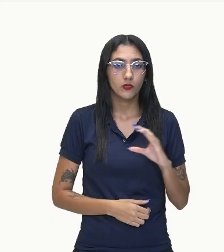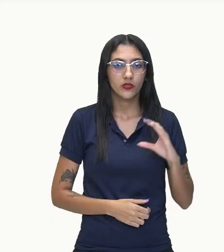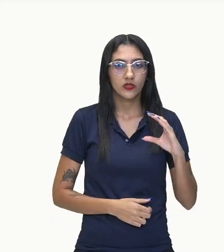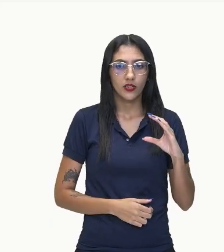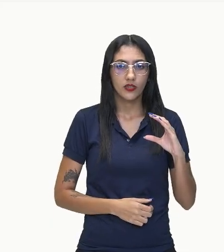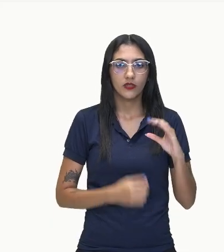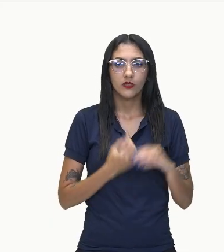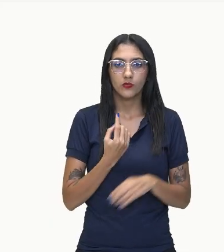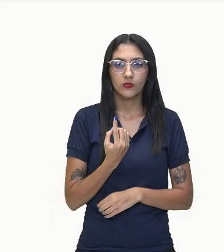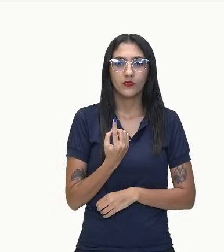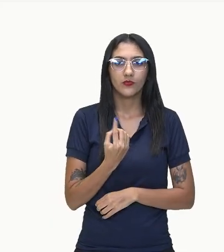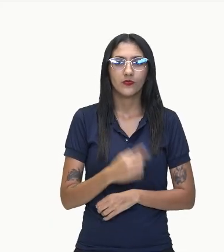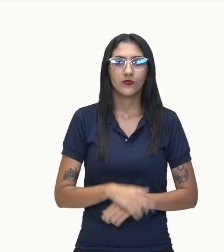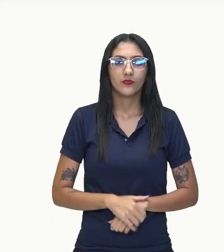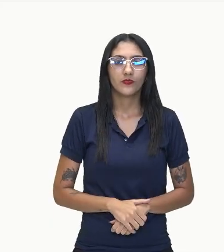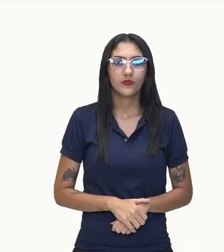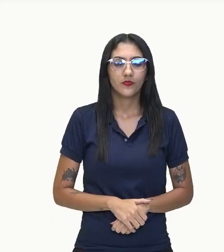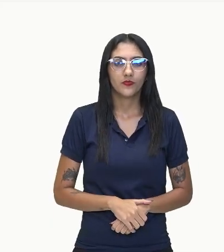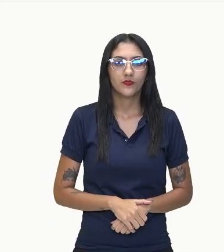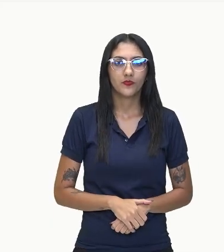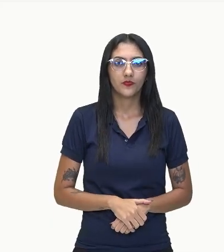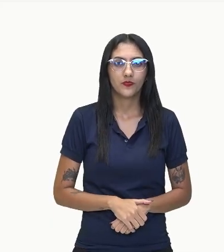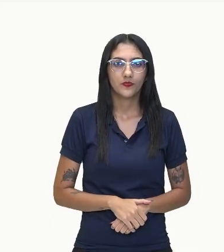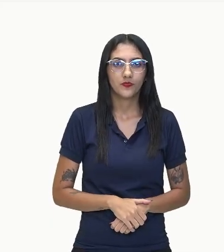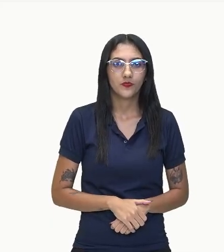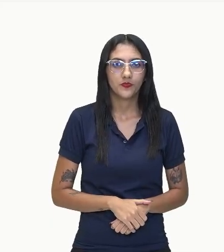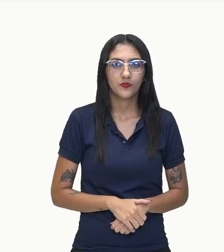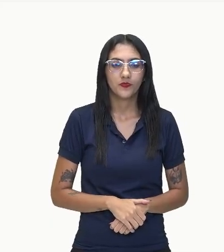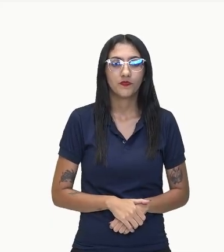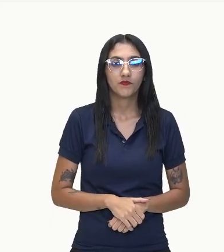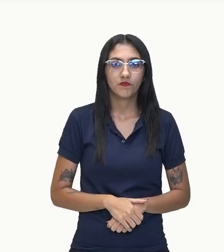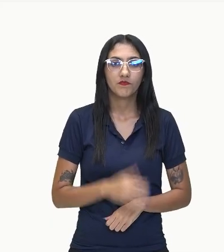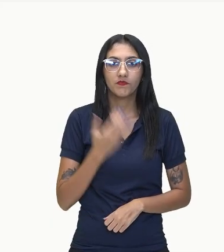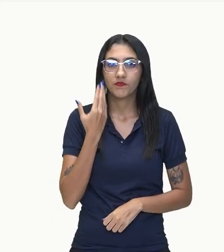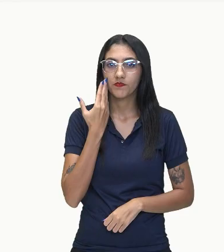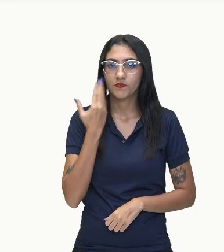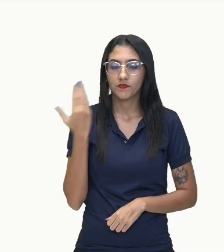1. Então, igualamos a equação a zero.